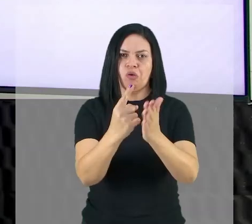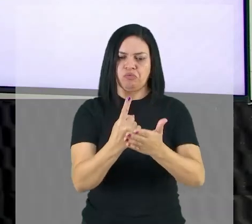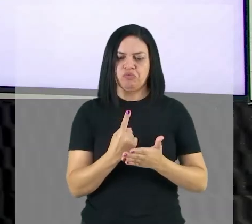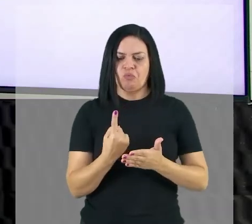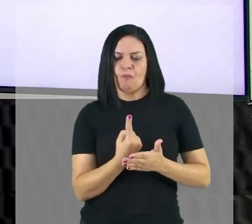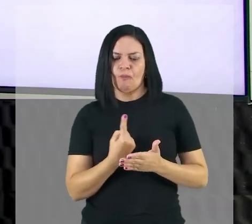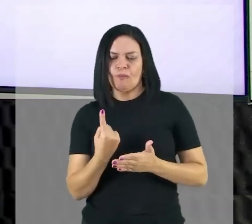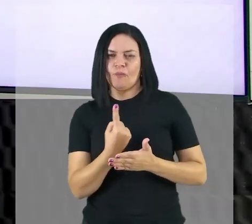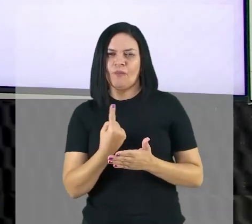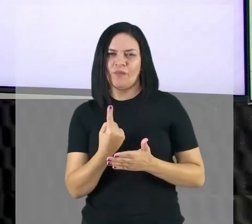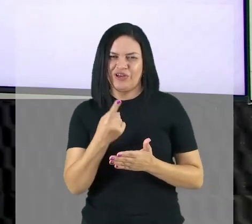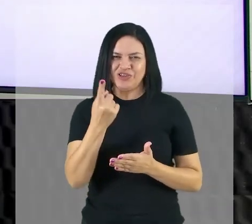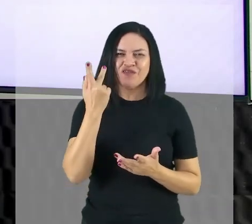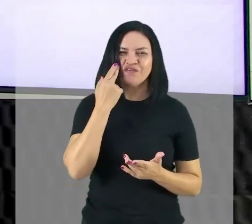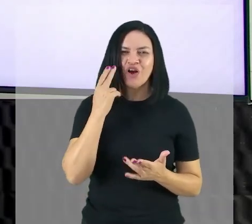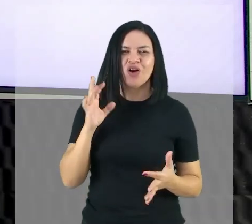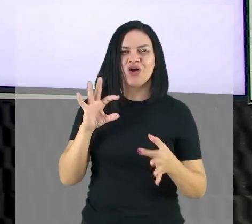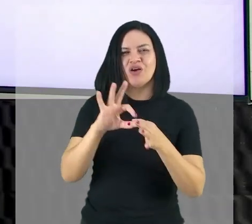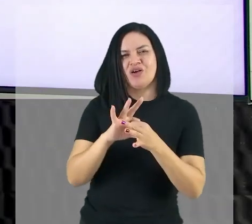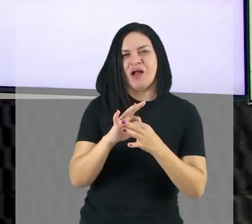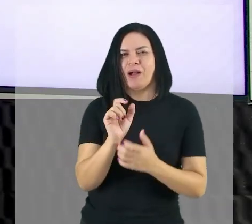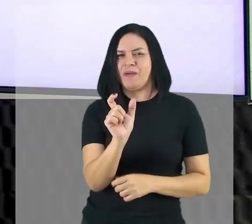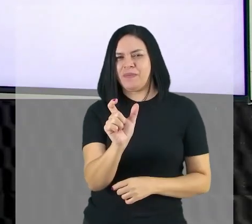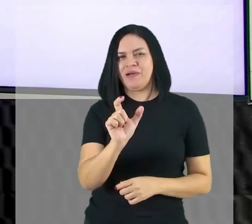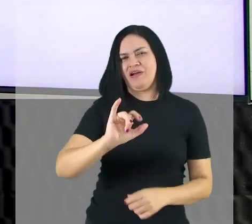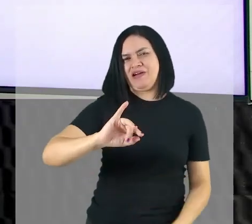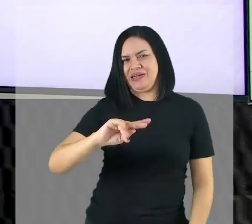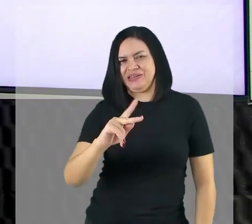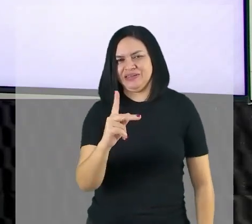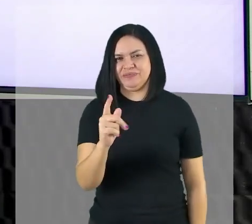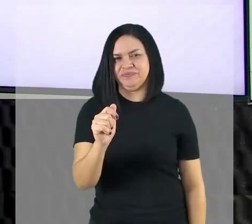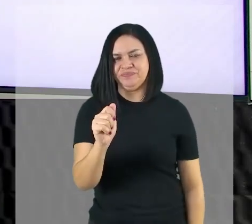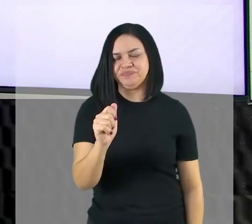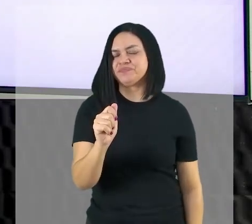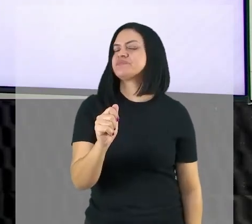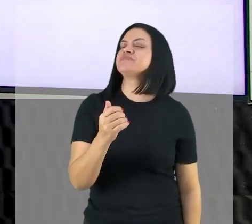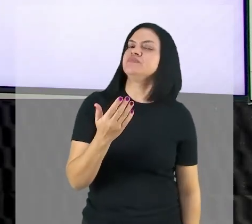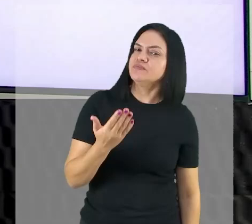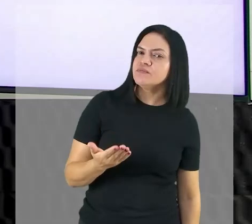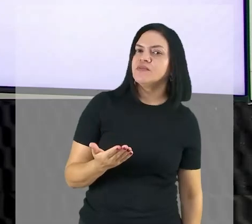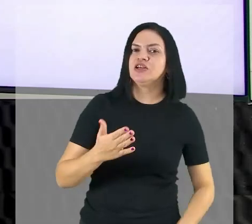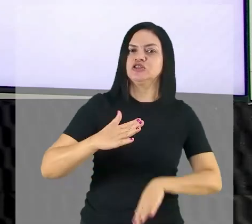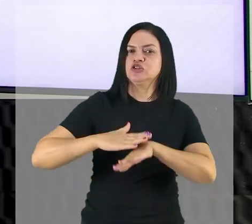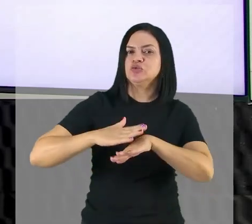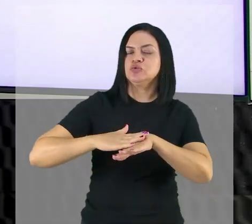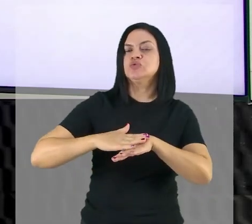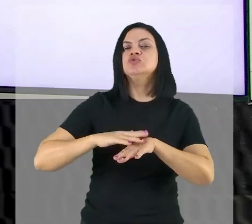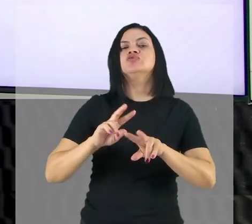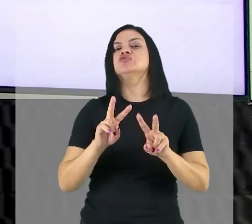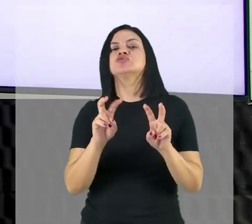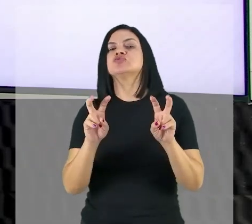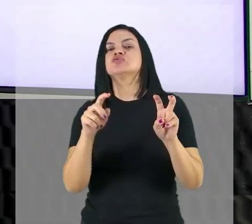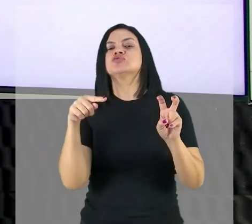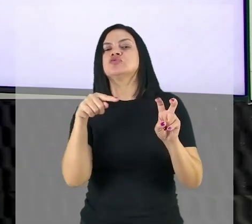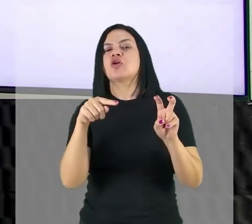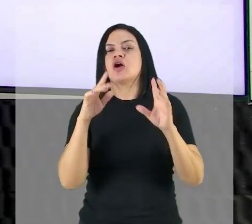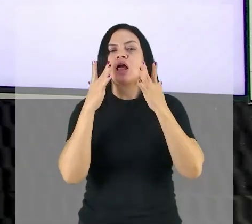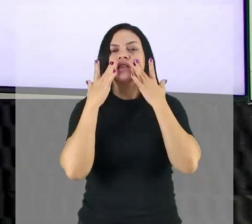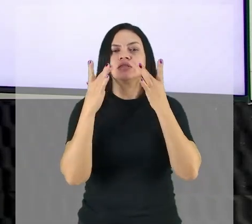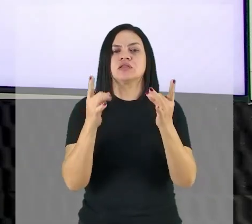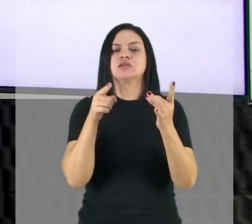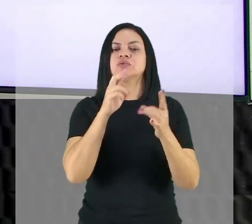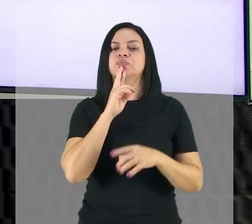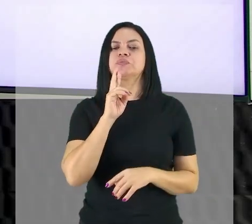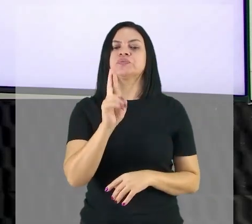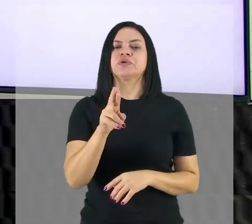isolamento que a gente normalmente associa com a palavra ilha, tá? Então, a nossa atenção para